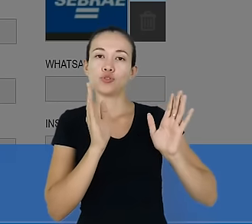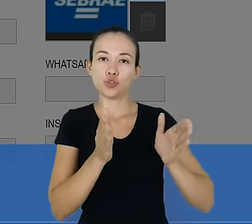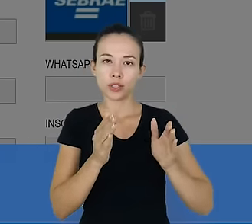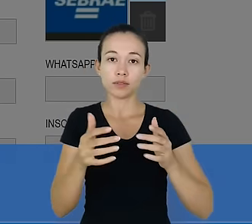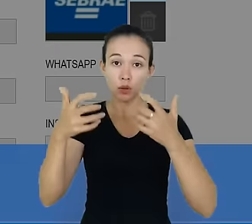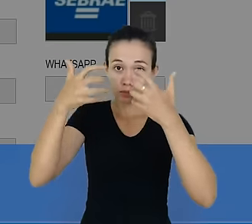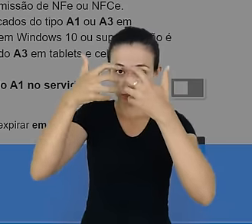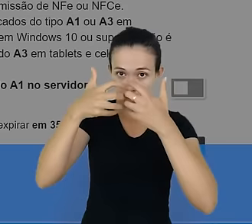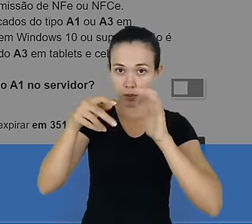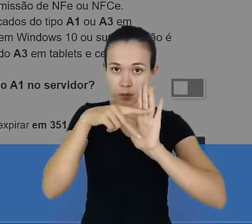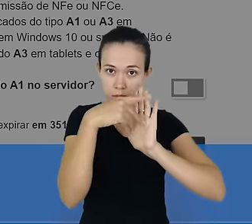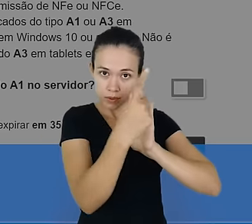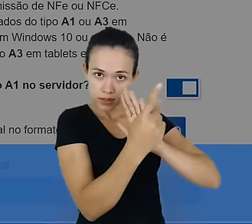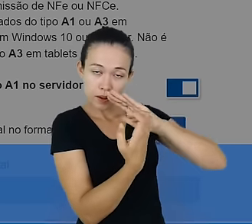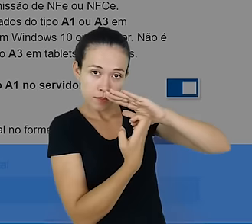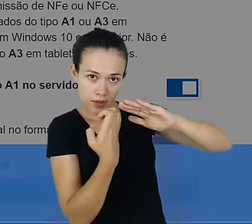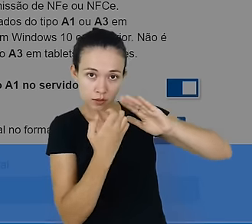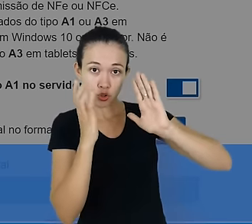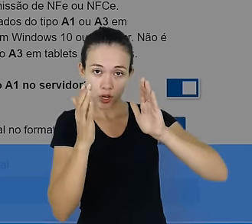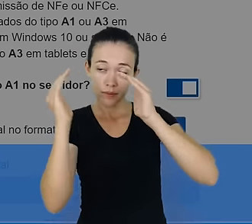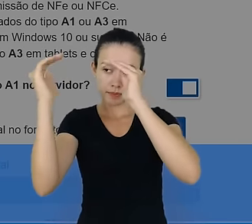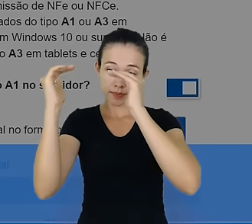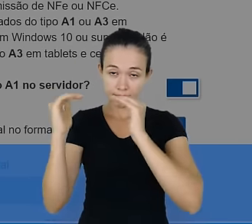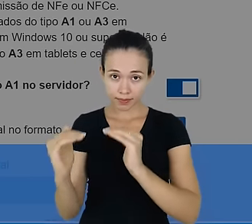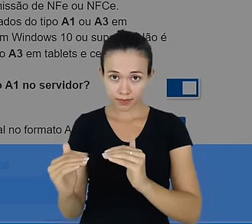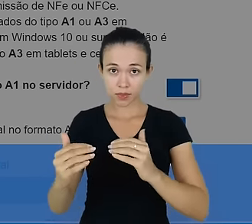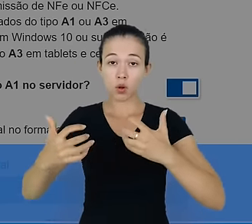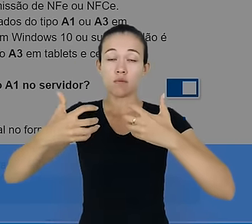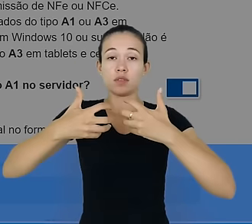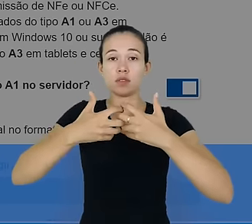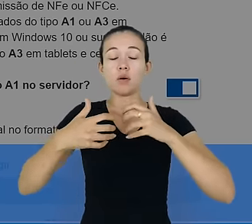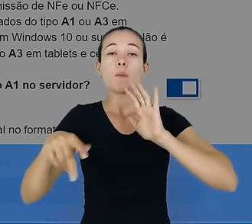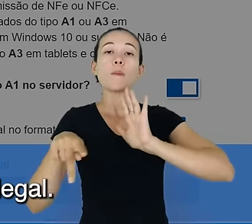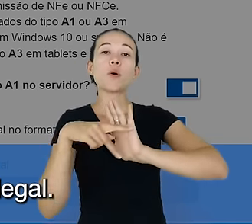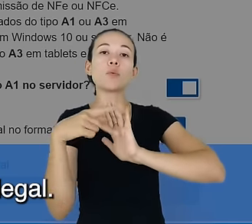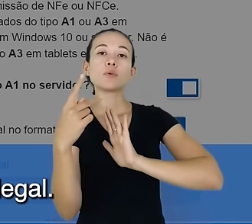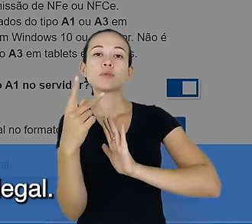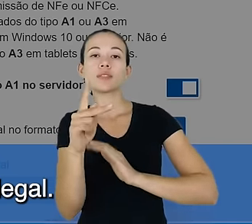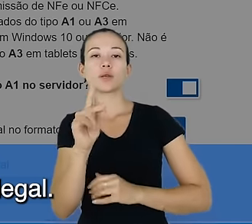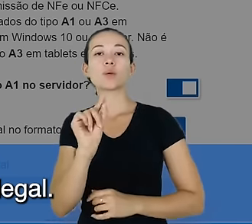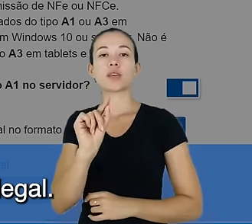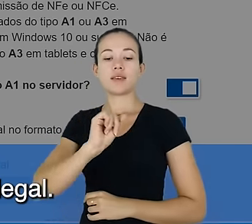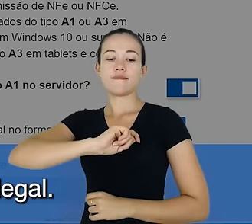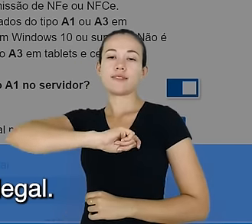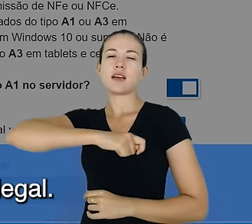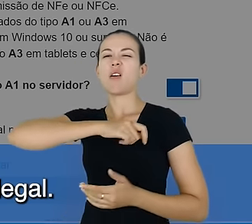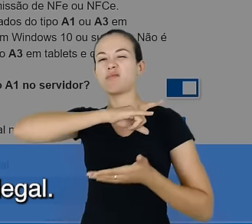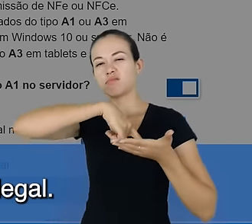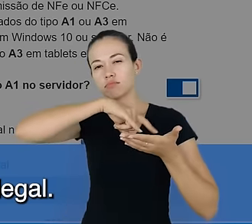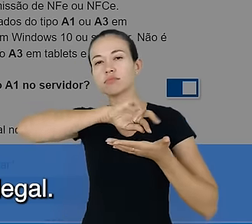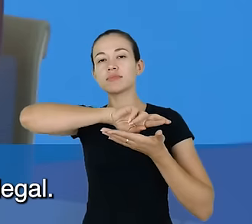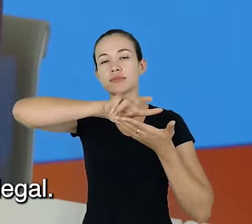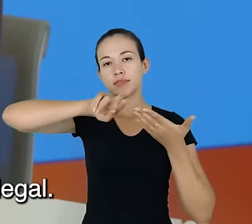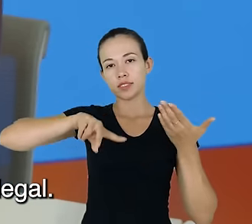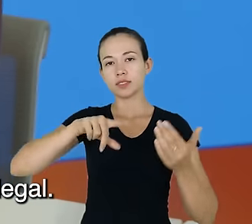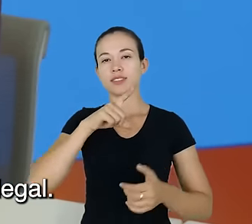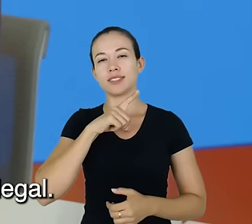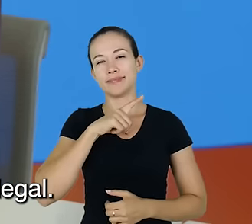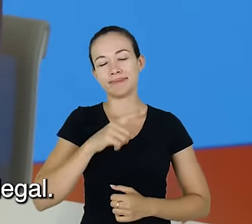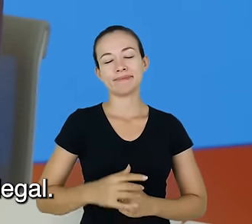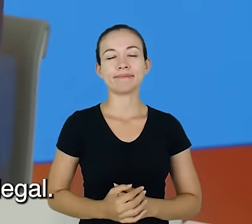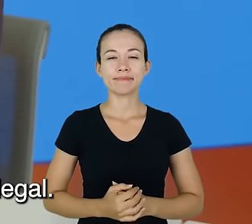configurações fiscais nas configurações fiscais lembrando né Essa observação é também é